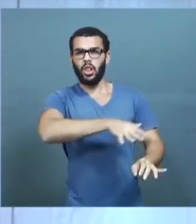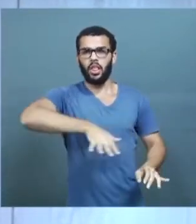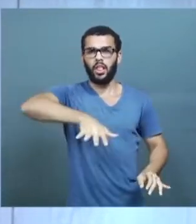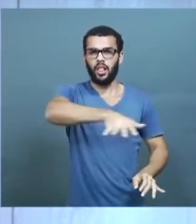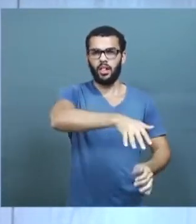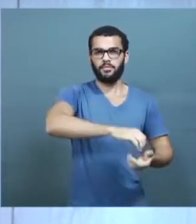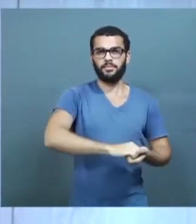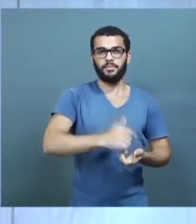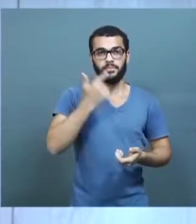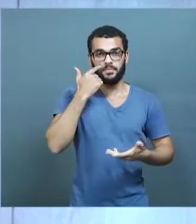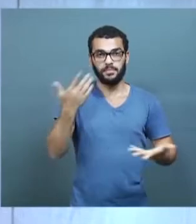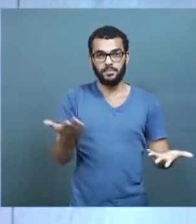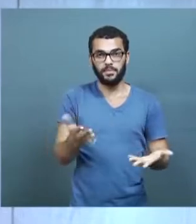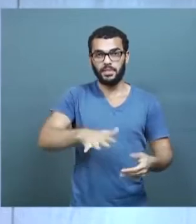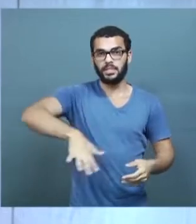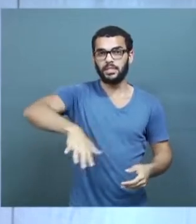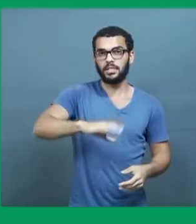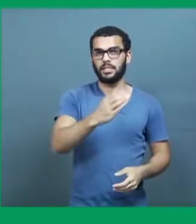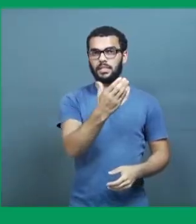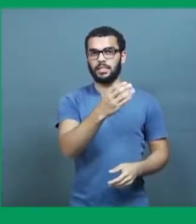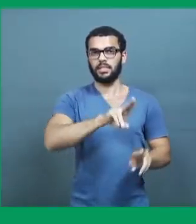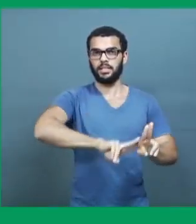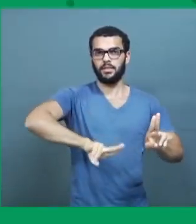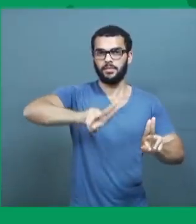quadro Ciência UFO.